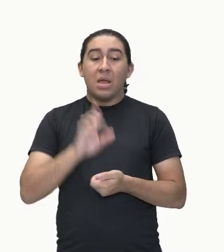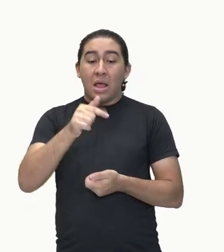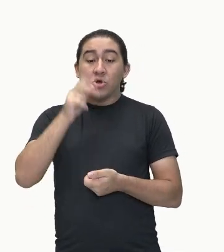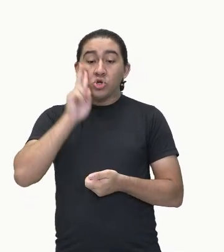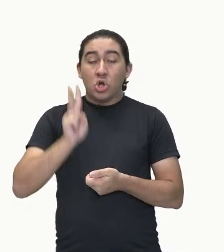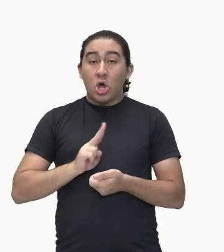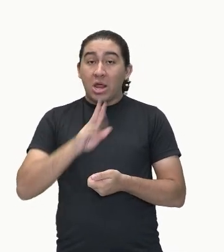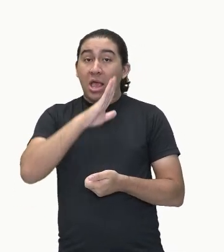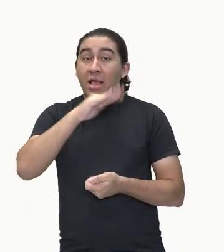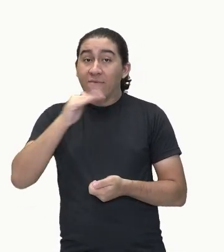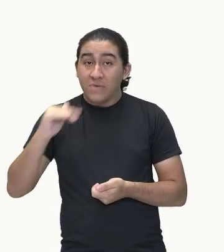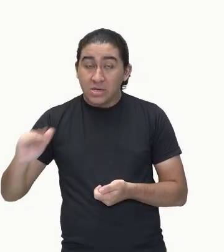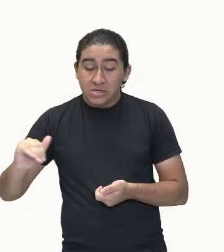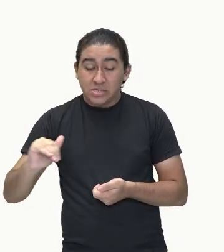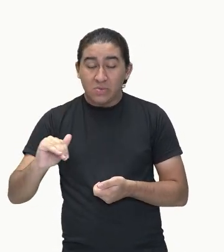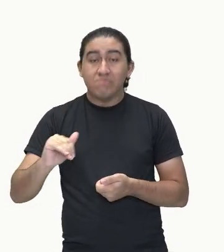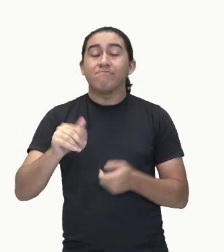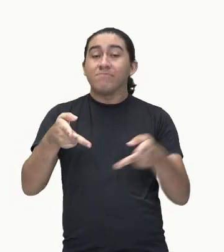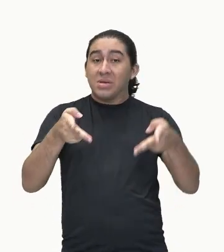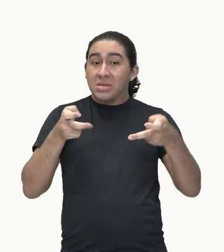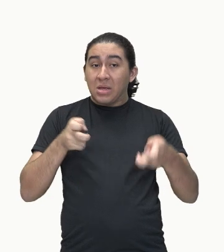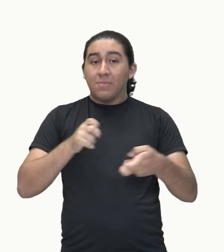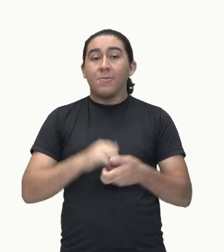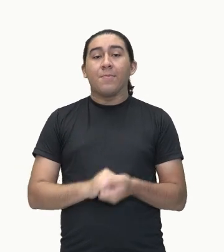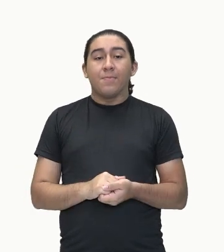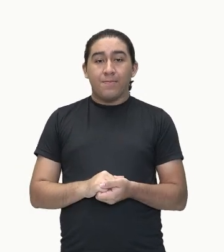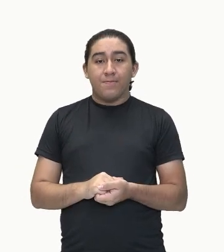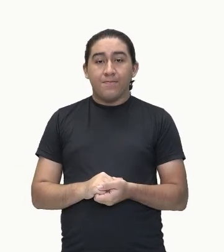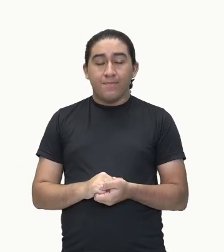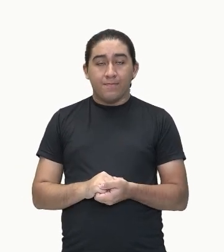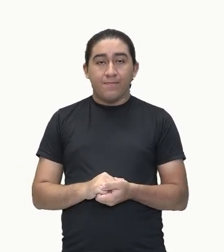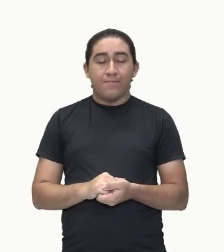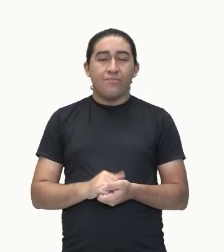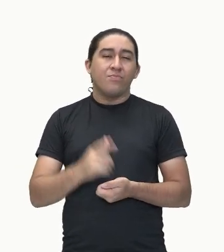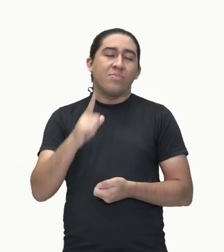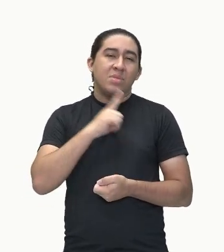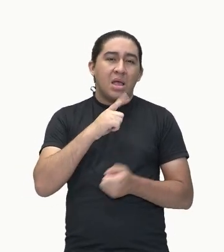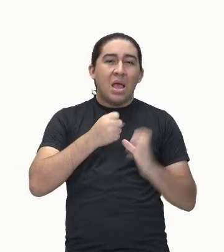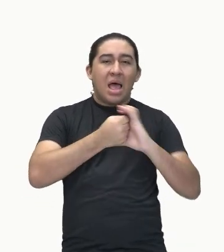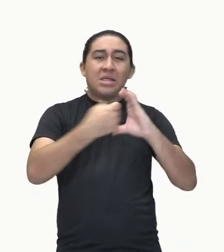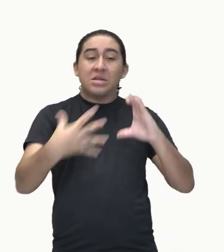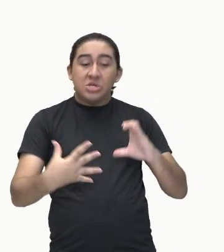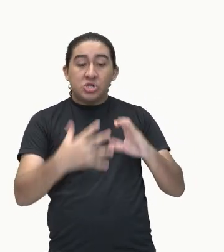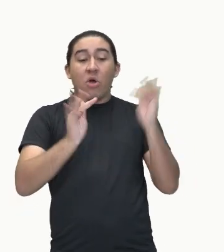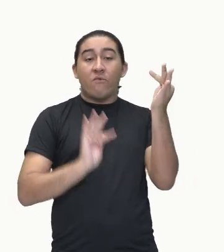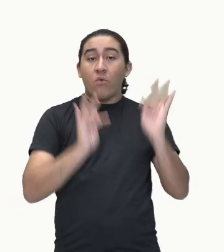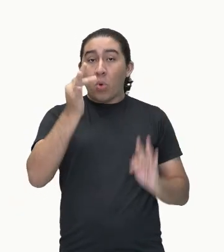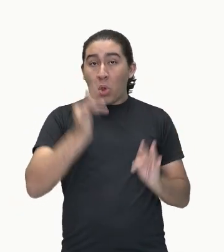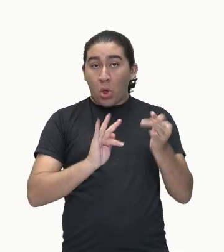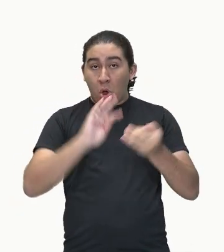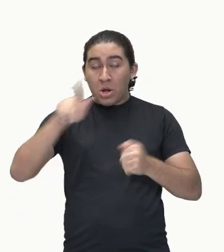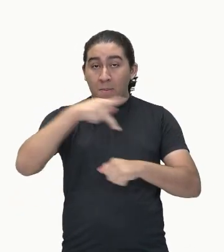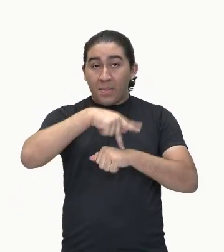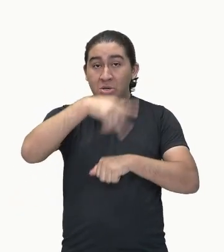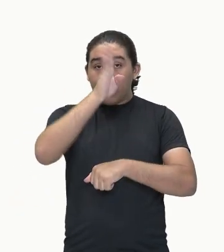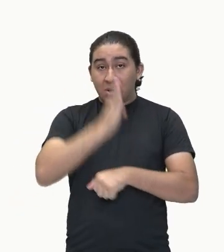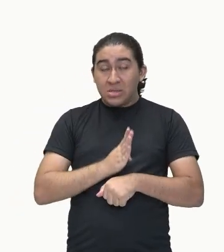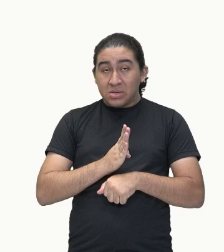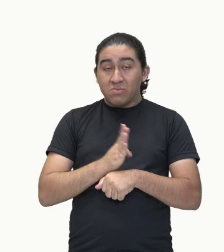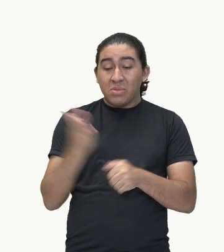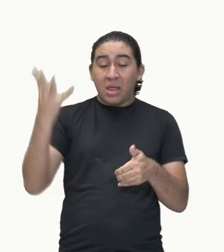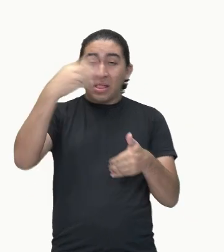crianças, percebo que é inovadora no ponto que ela traz elementos do folclore brasileiro para as